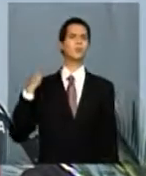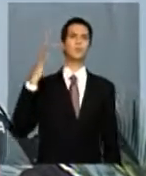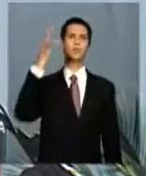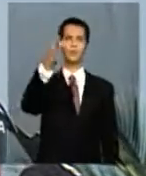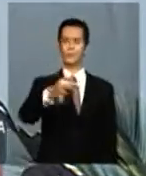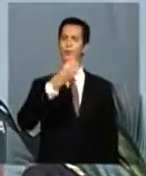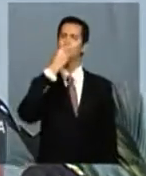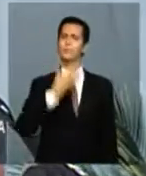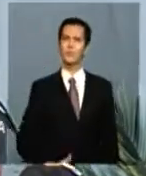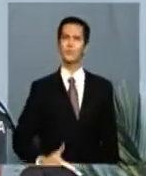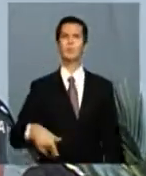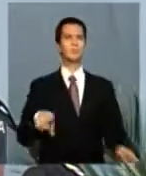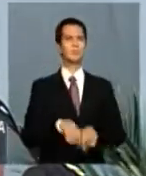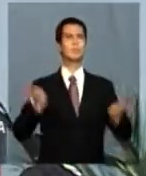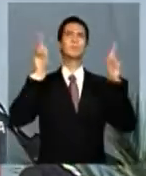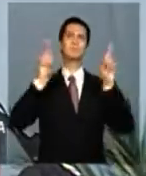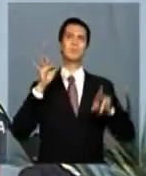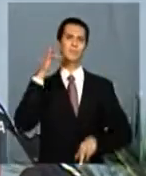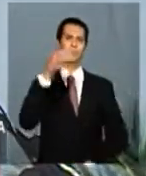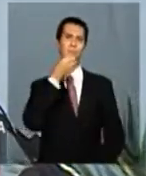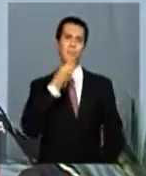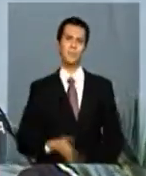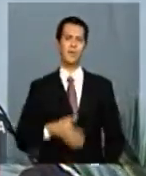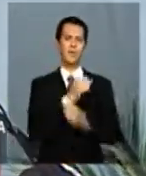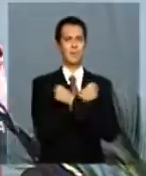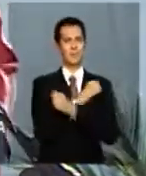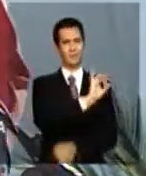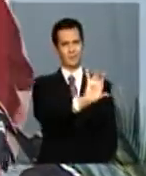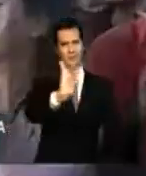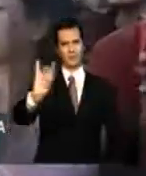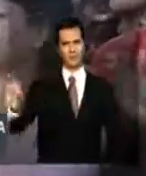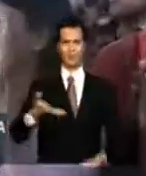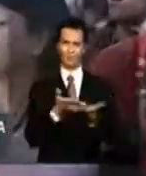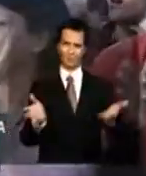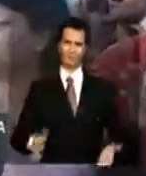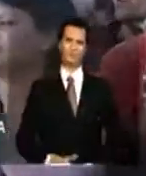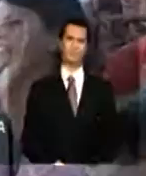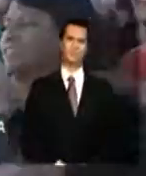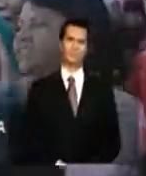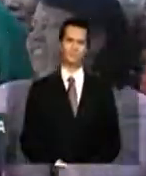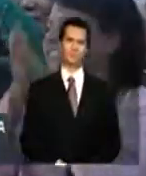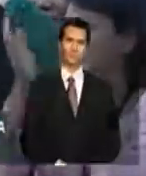e nós temos esperança. Um abraço para cada um.